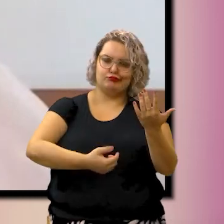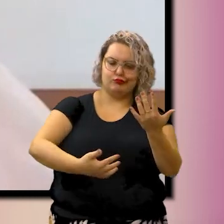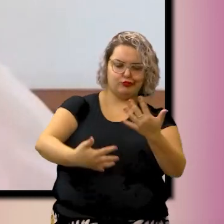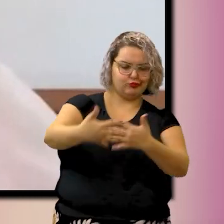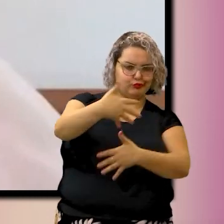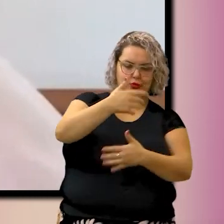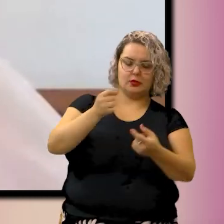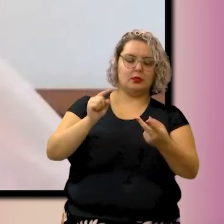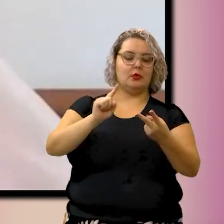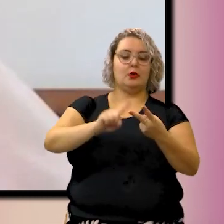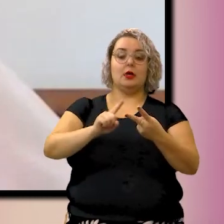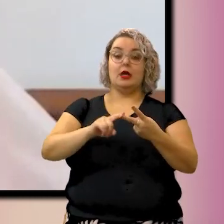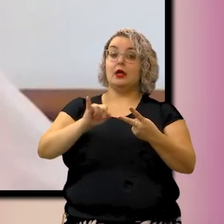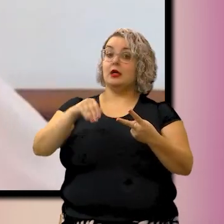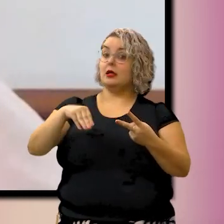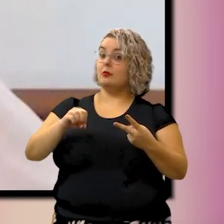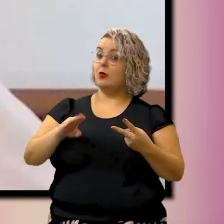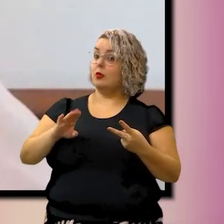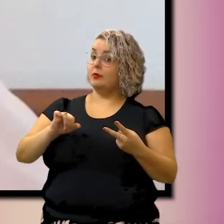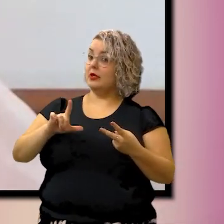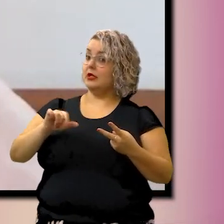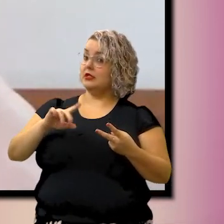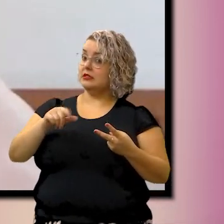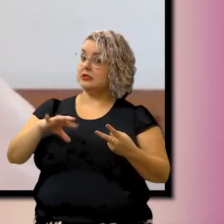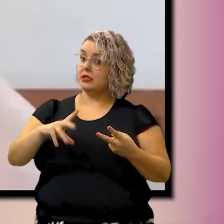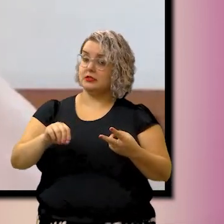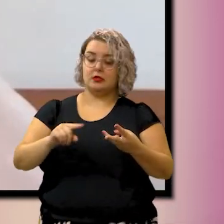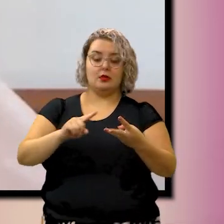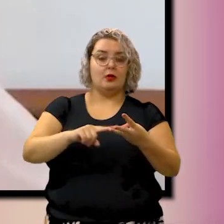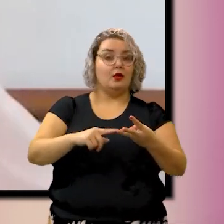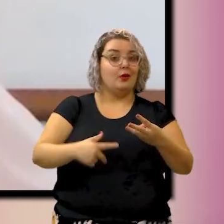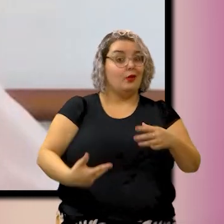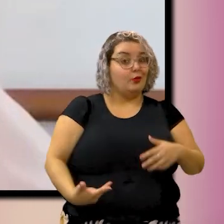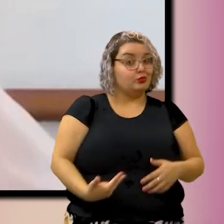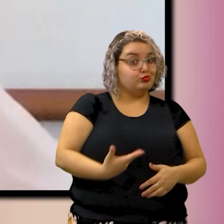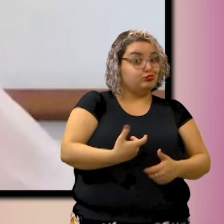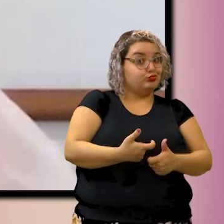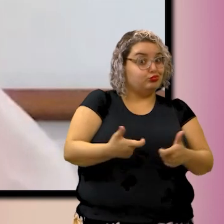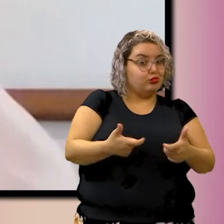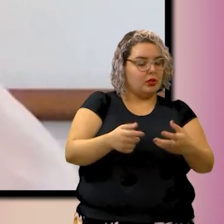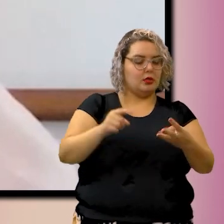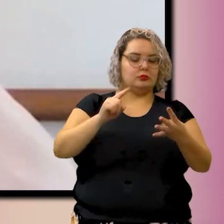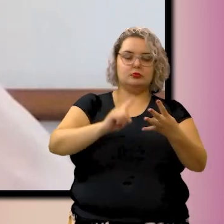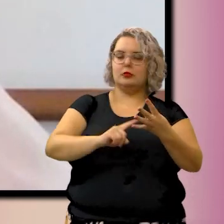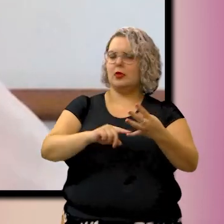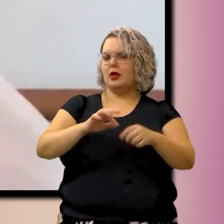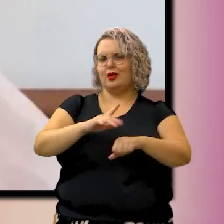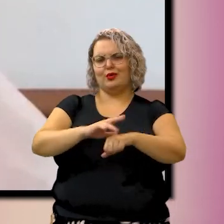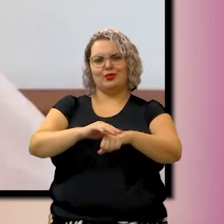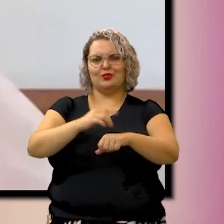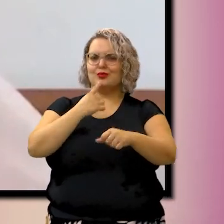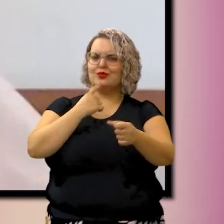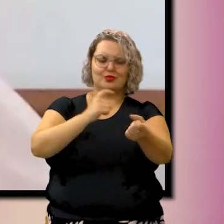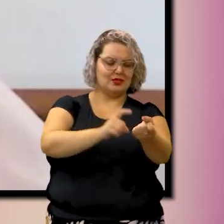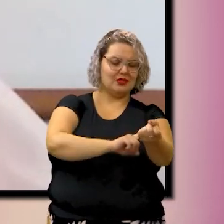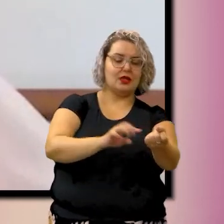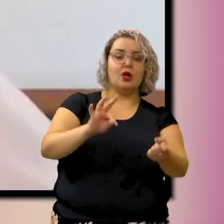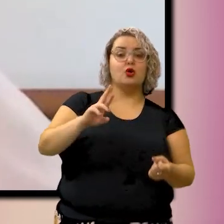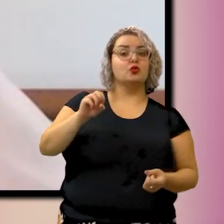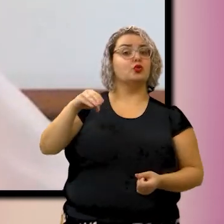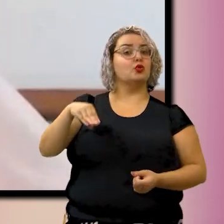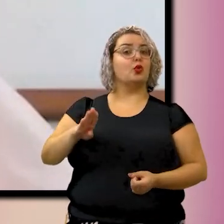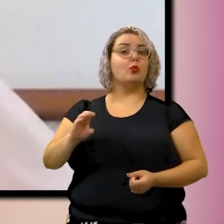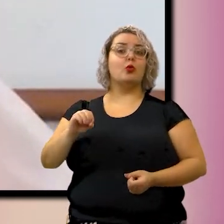a gente tem imobilização, se você faz uma cirurgia, às vezes de grande porte, doenças do sangue,